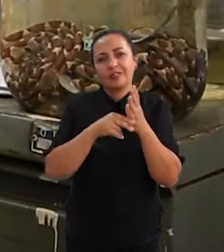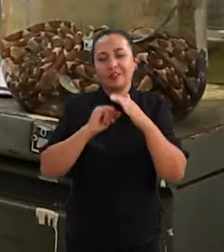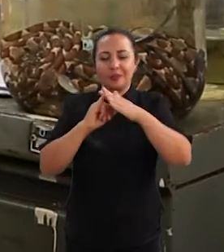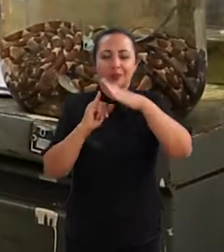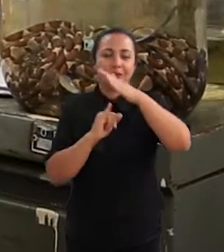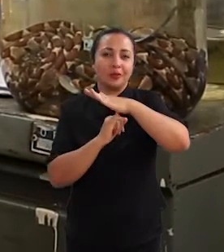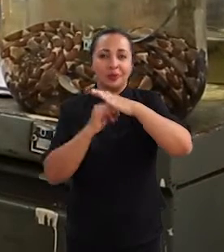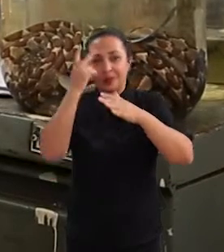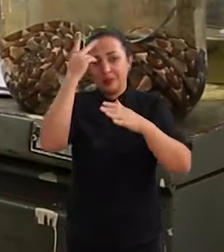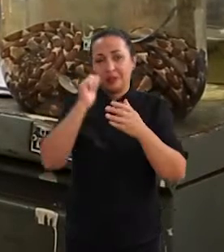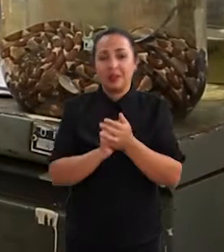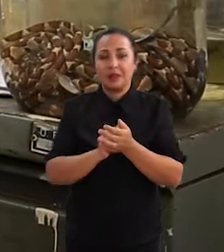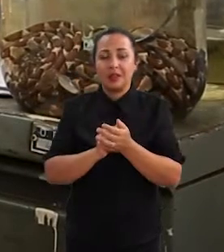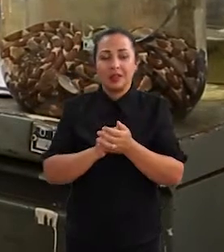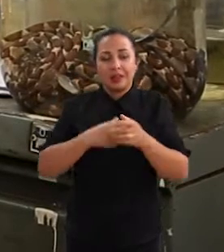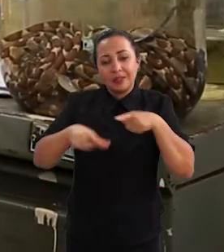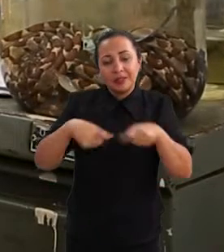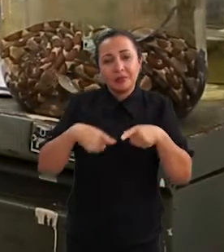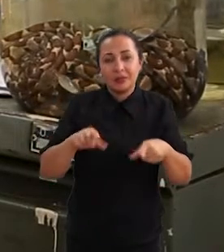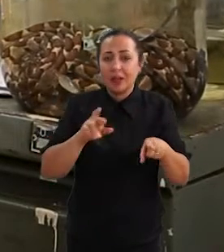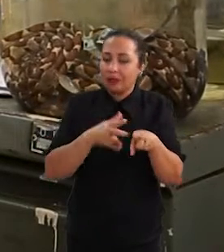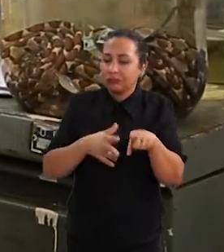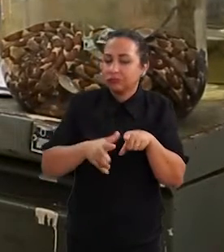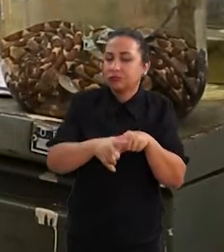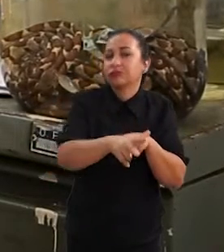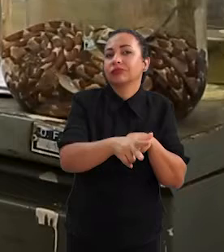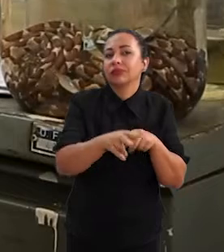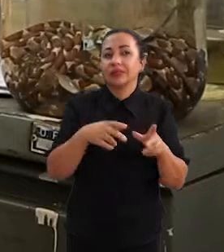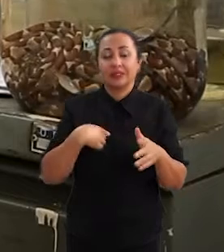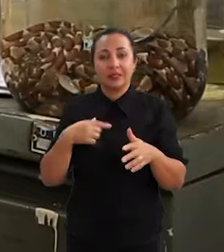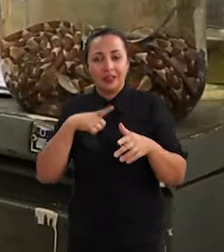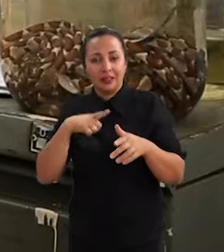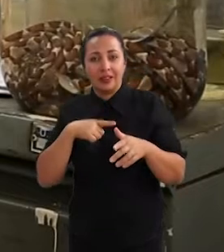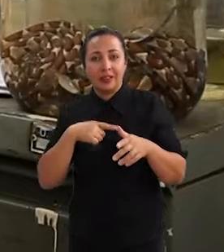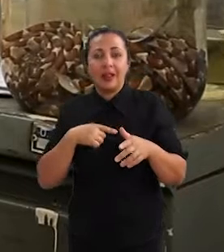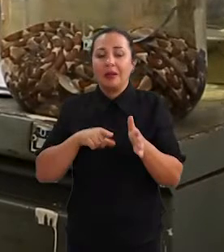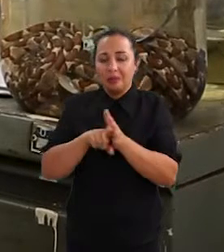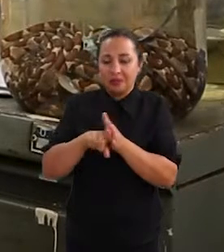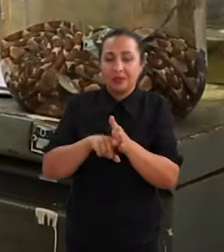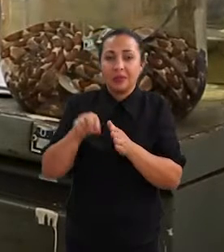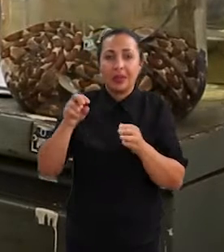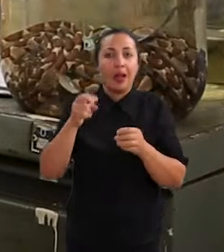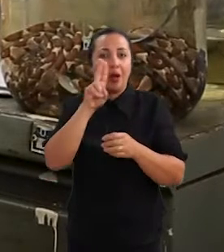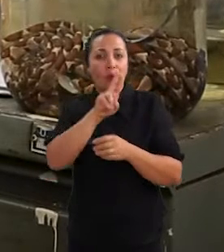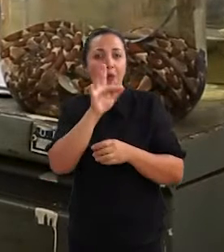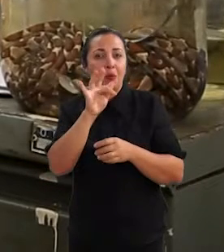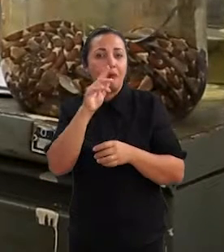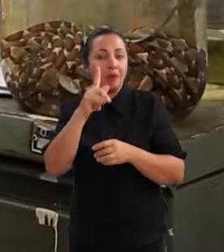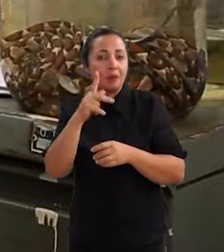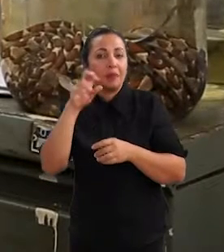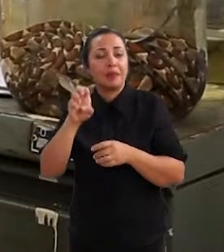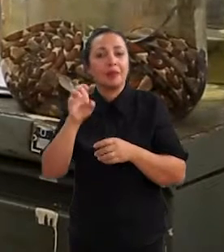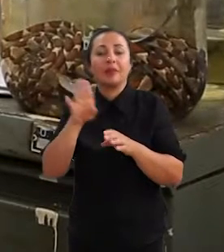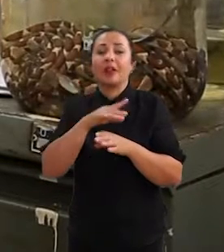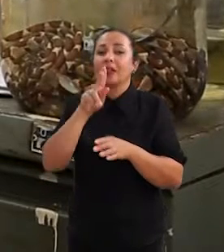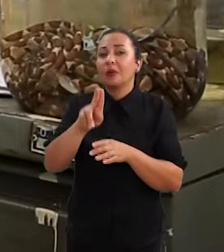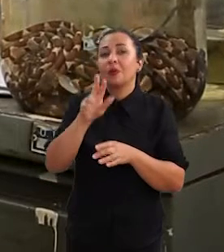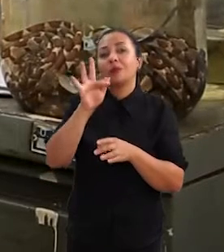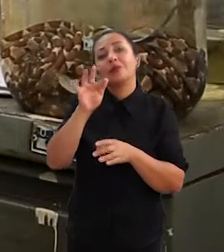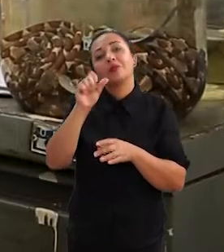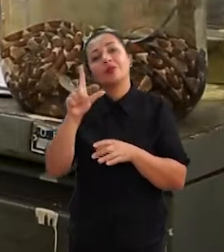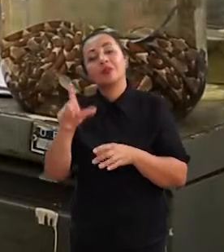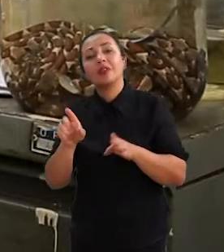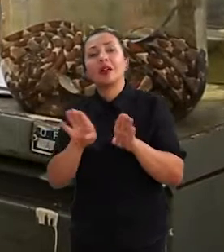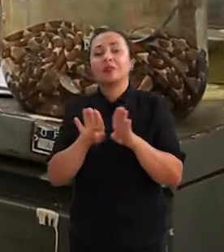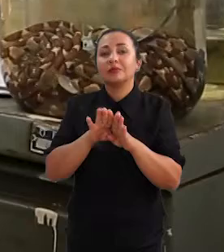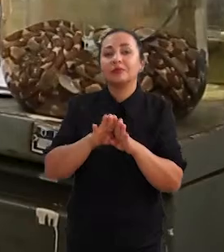multi-instituições aí para abordar os Philopezus. Então, a gente tem pesquisadores aqui da UFPE, da UFAL, da USP, da Universidade